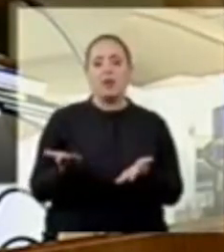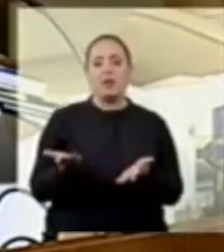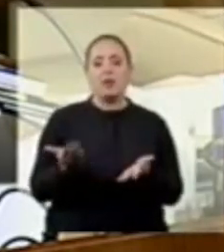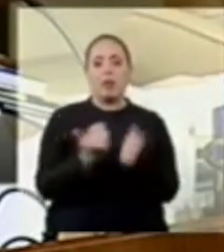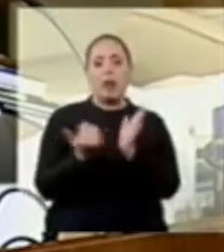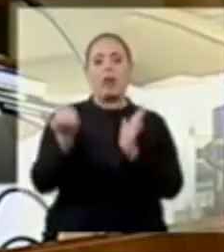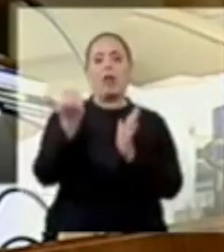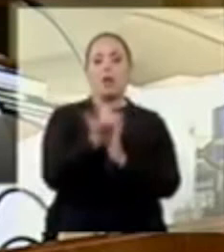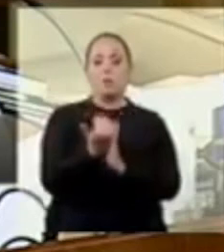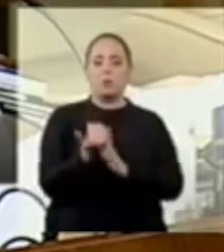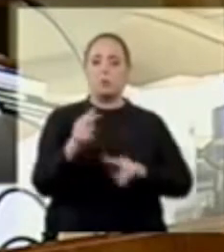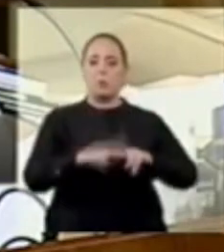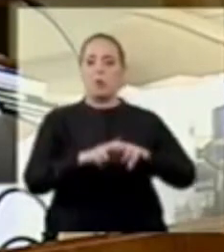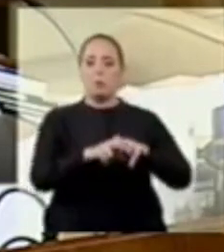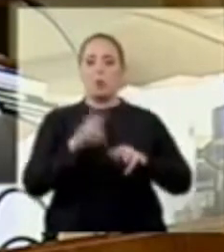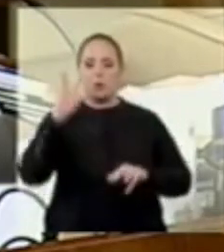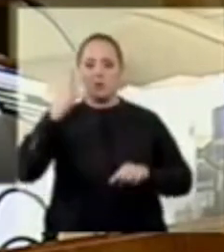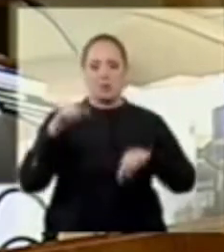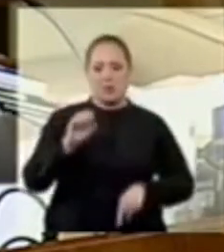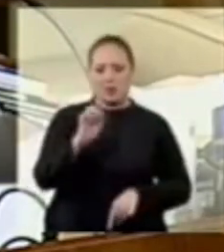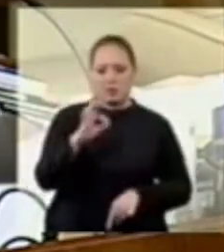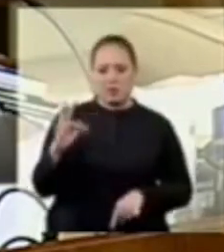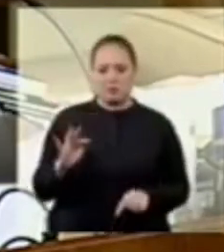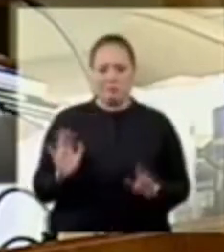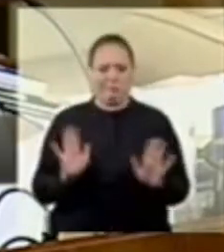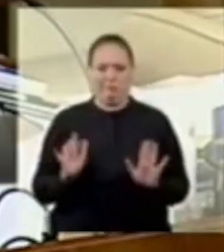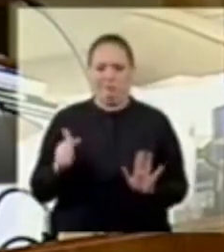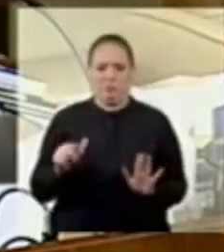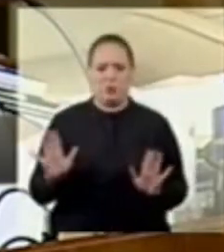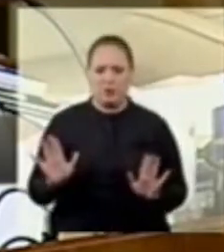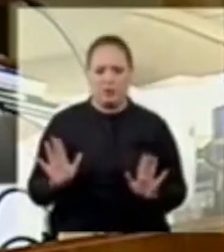por causa da nossa decisão absolutamente nenhum